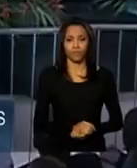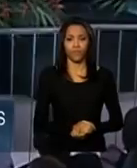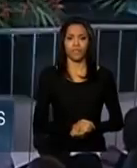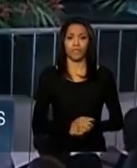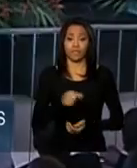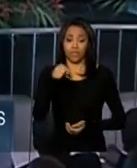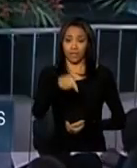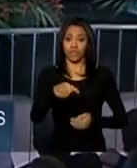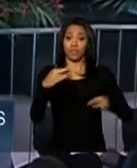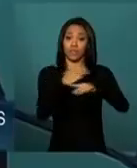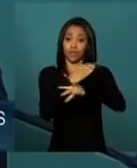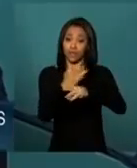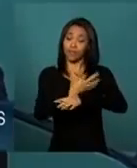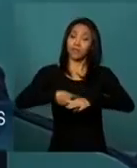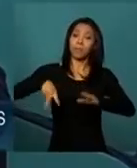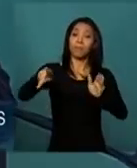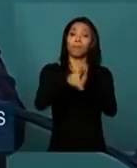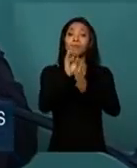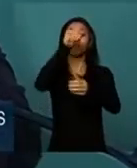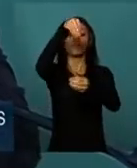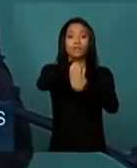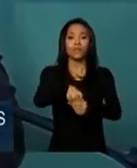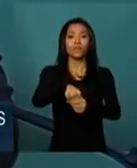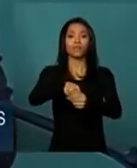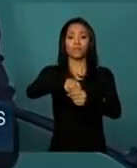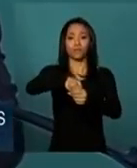cidade que pertence ao nosso querido Brasil.